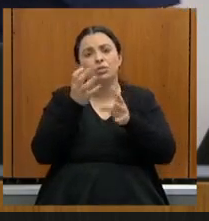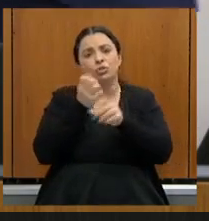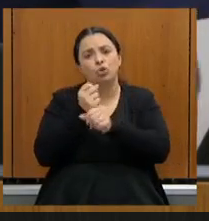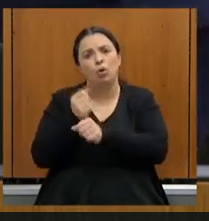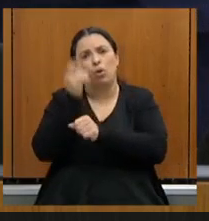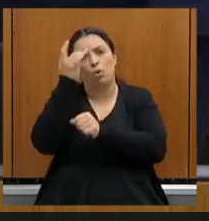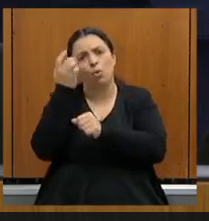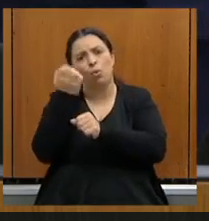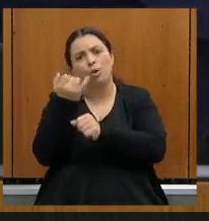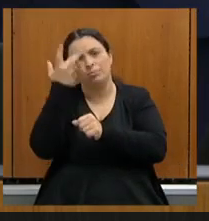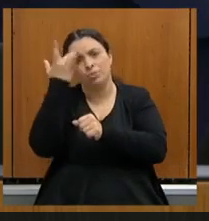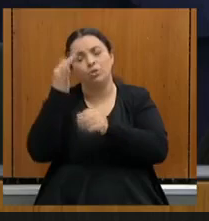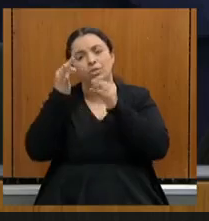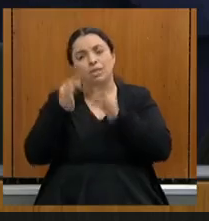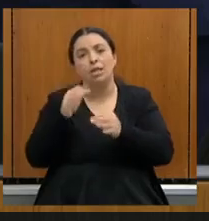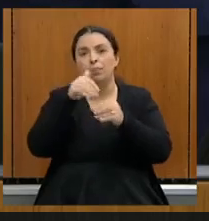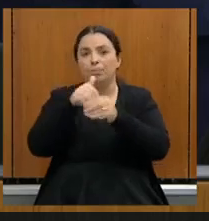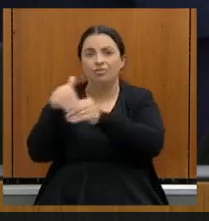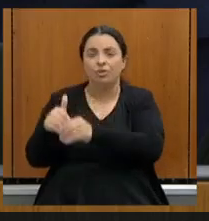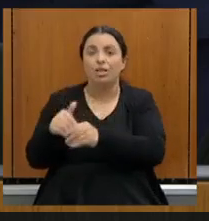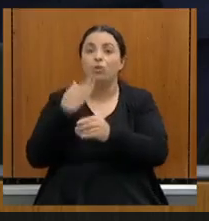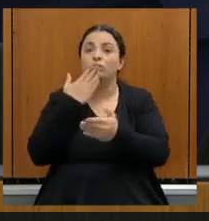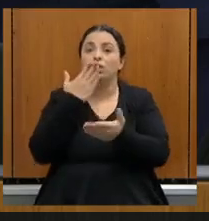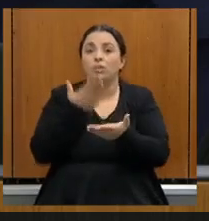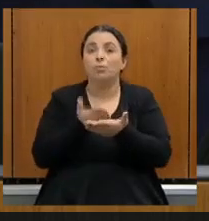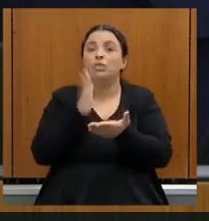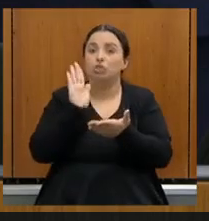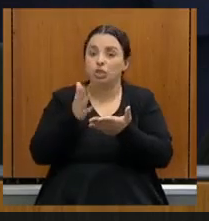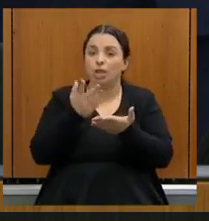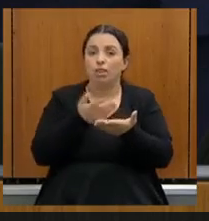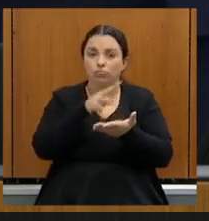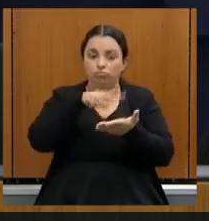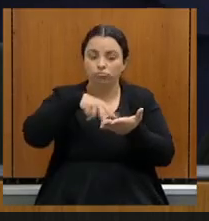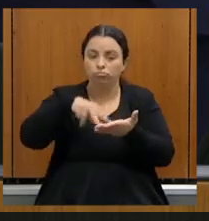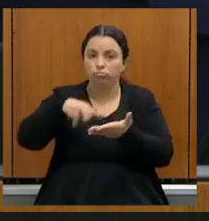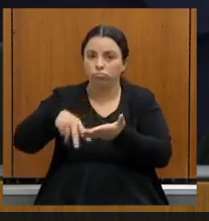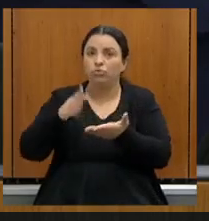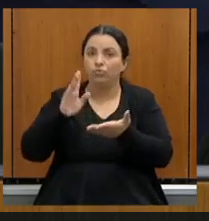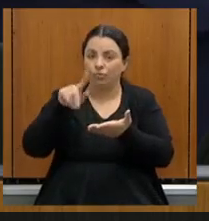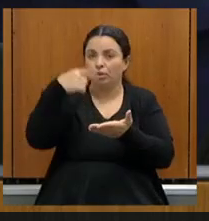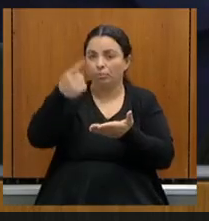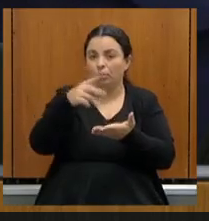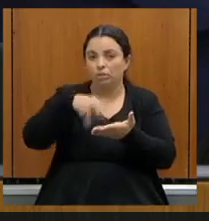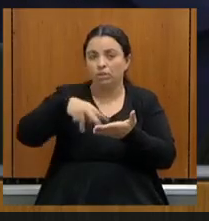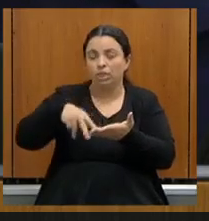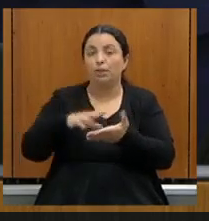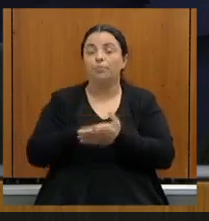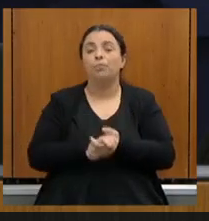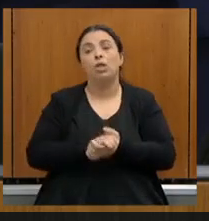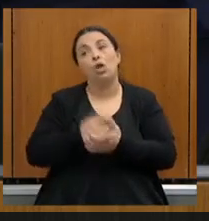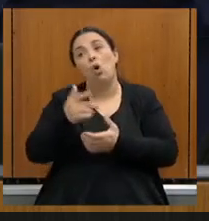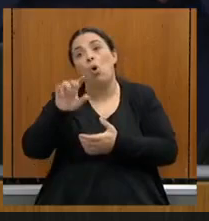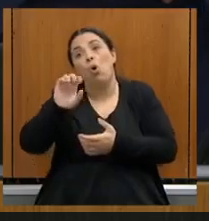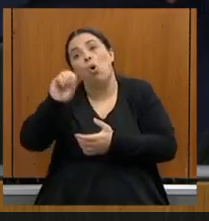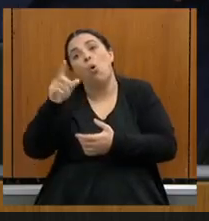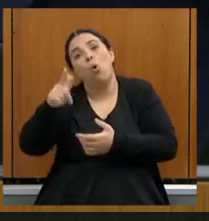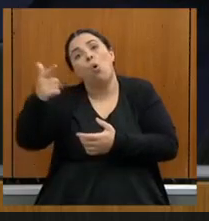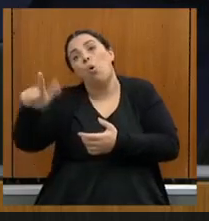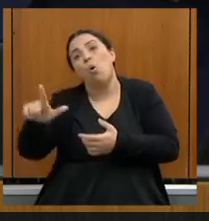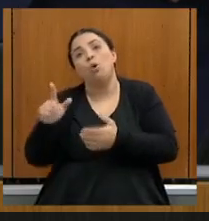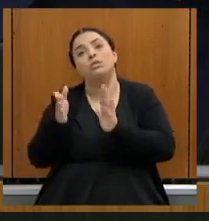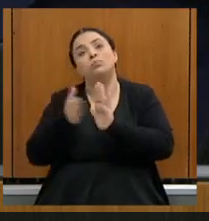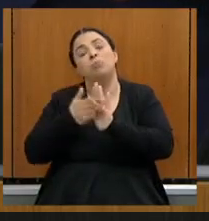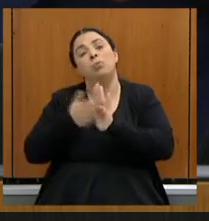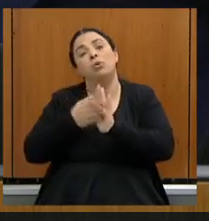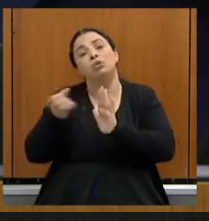os requerimentos que já se encontram aqui na mesa para serem apreciados e aqueles que porventura sejam propostos pelos deputados